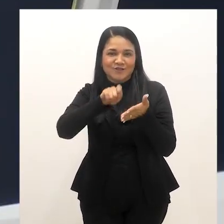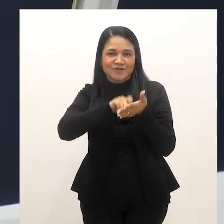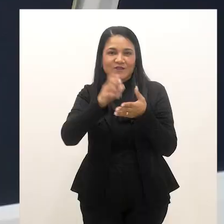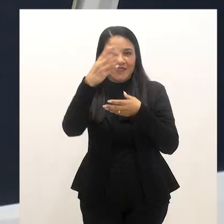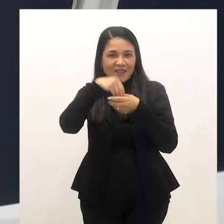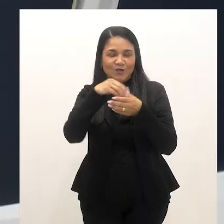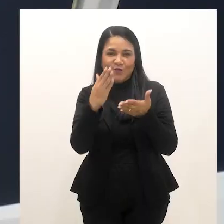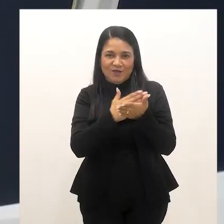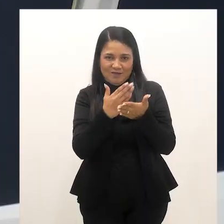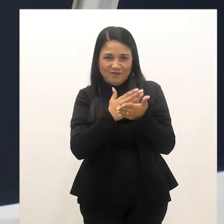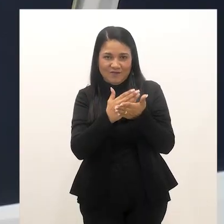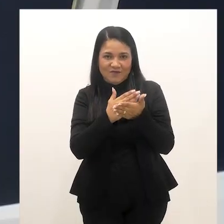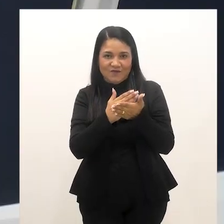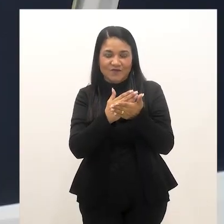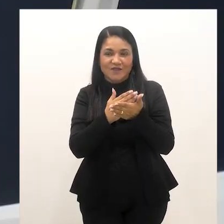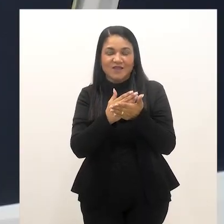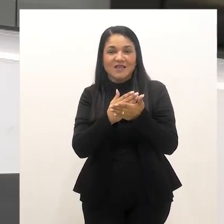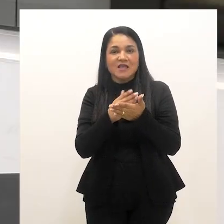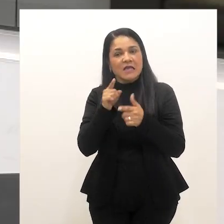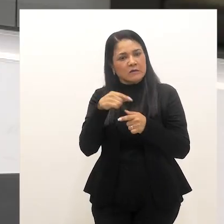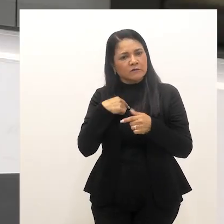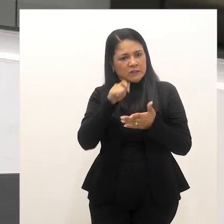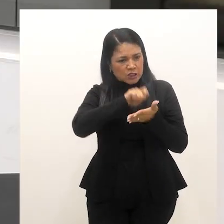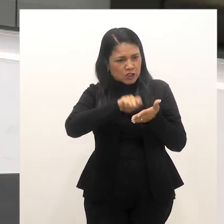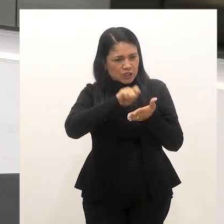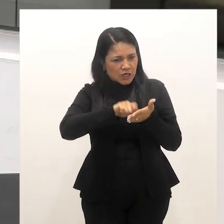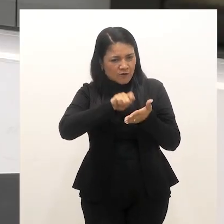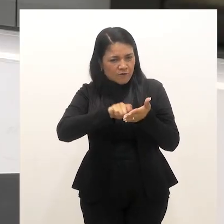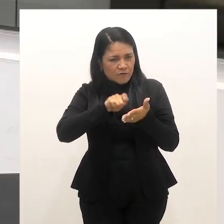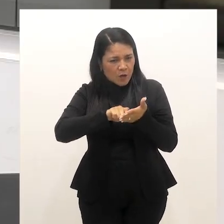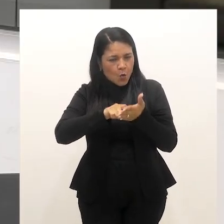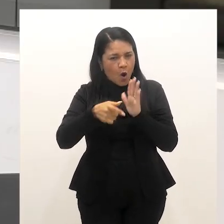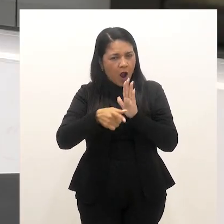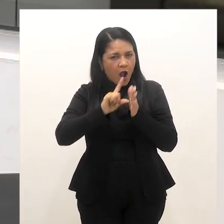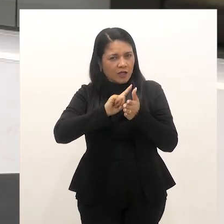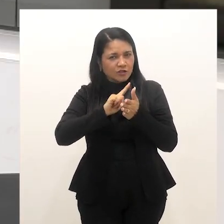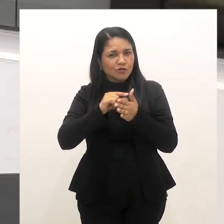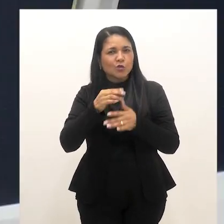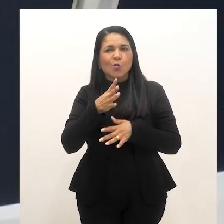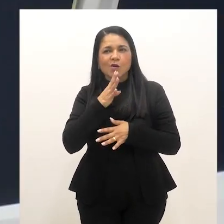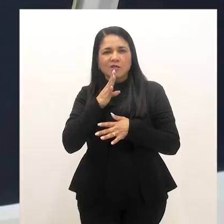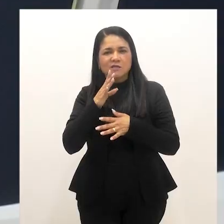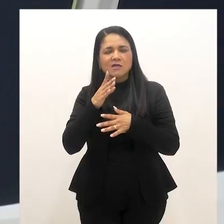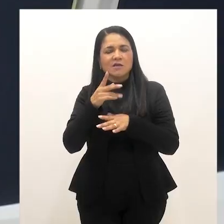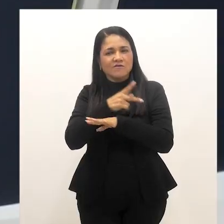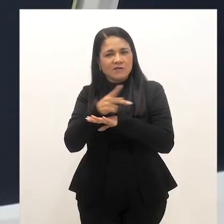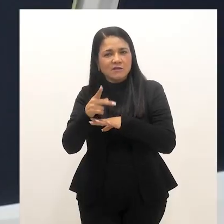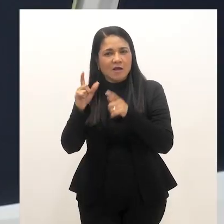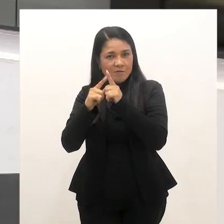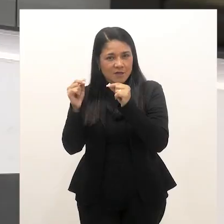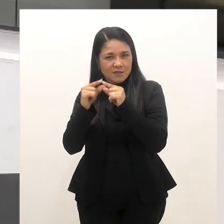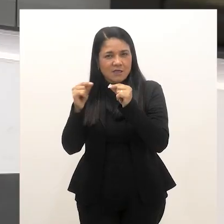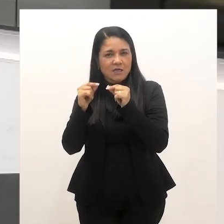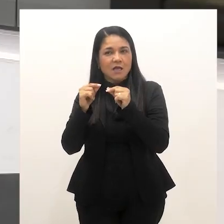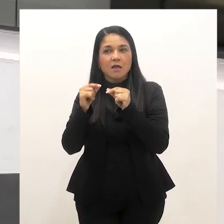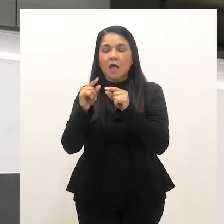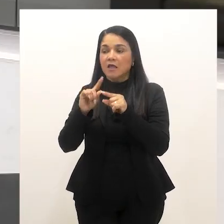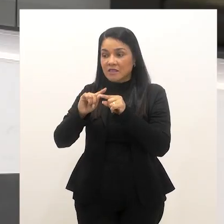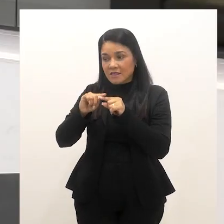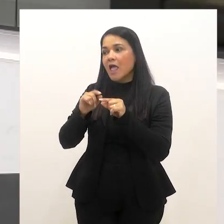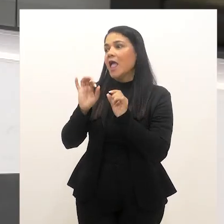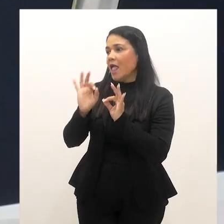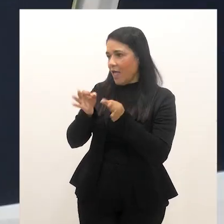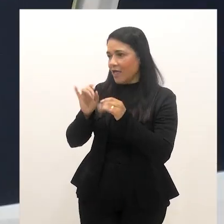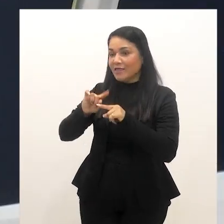eu retrato aqui. Então você escreveu fora de Brasília e depois foi lá? E depois eu fui para lá. Que interessante. Para tentar pegar